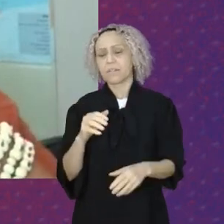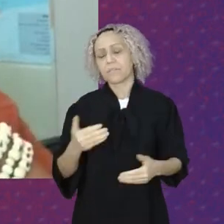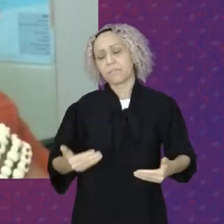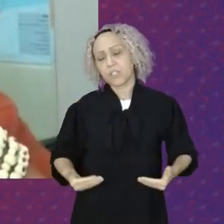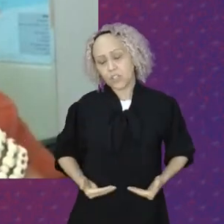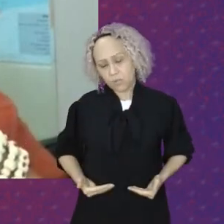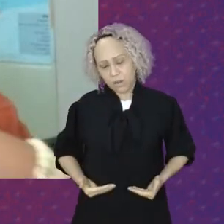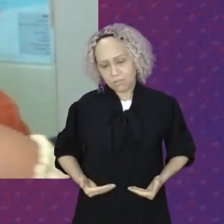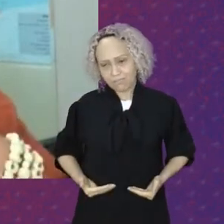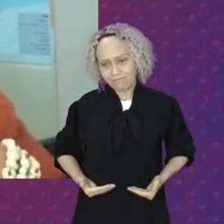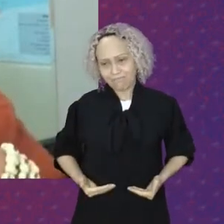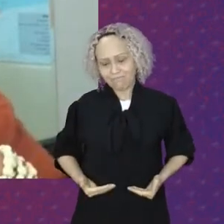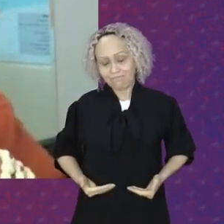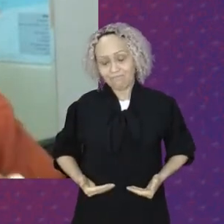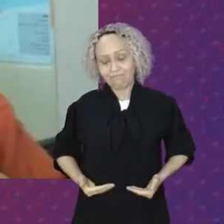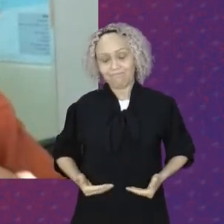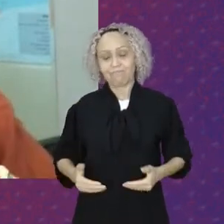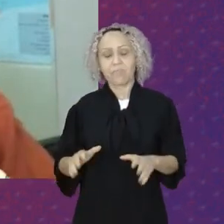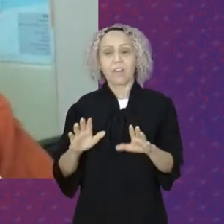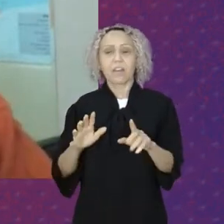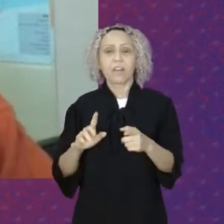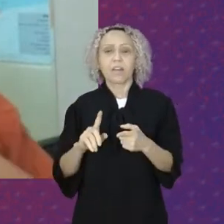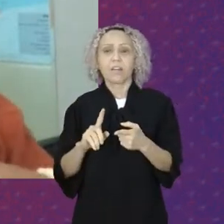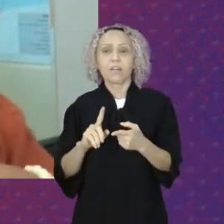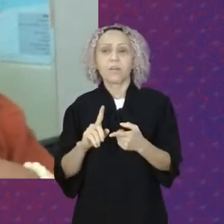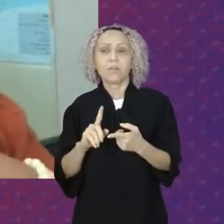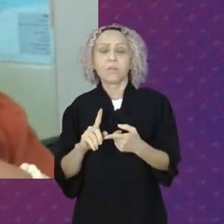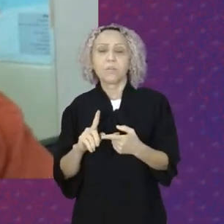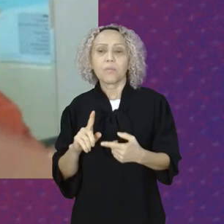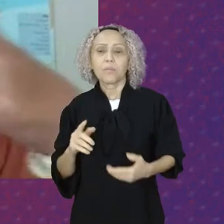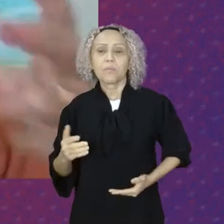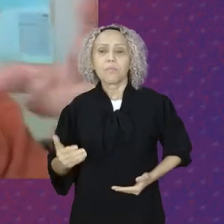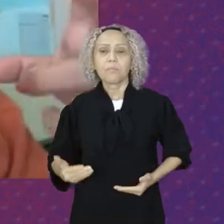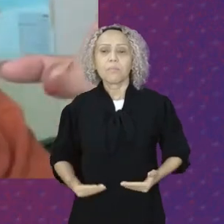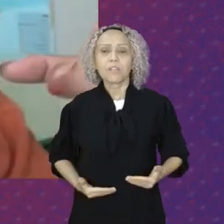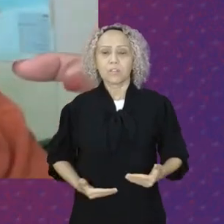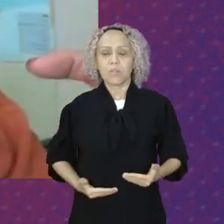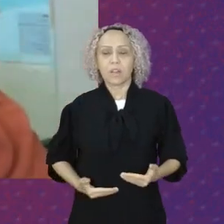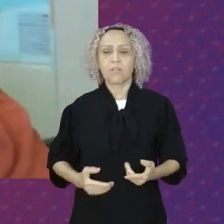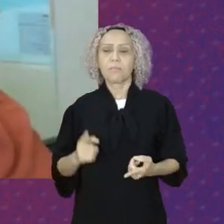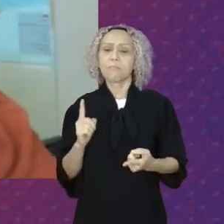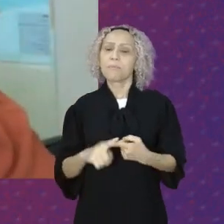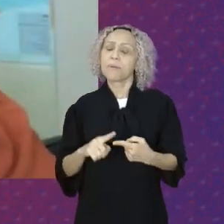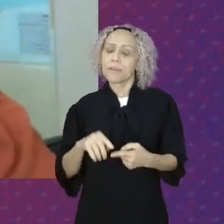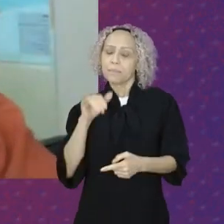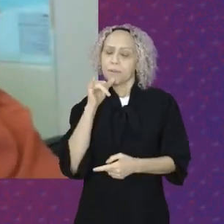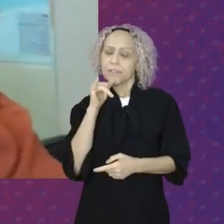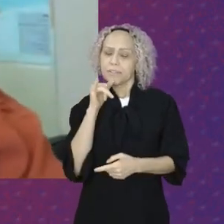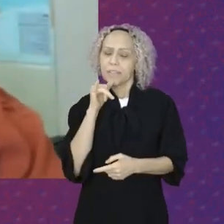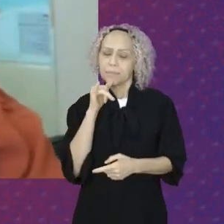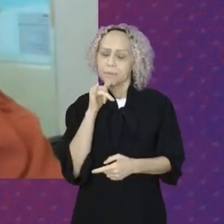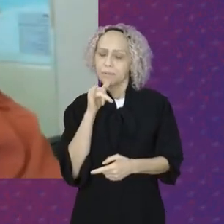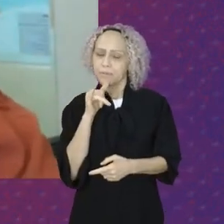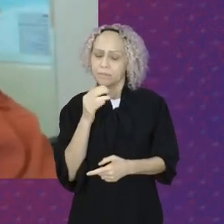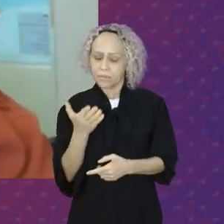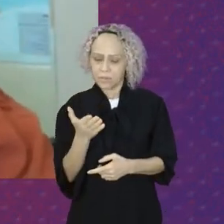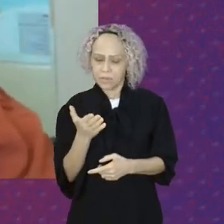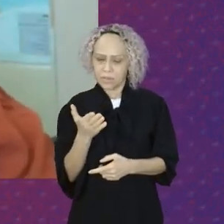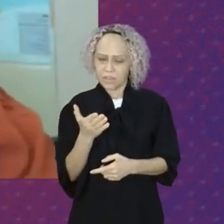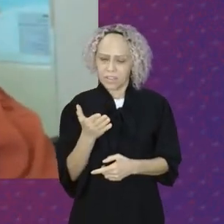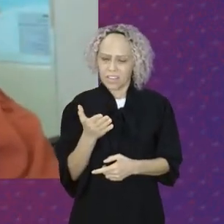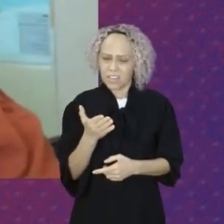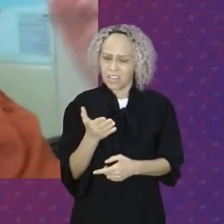você tiver vivido ela, sentido ela ou, de alguma forma, ter partilhado